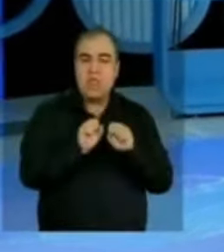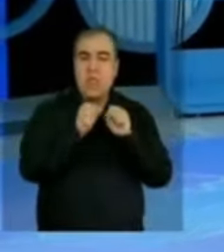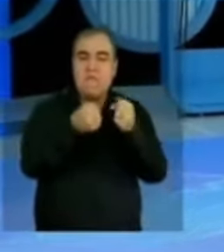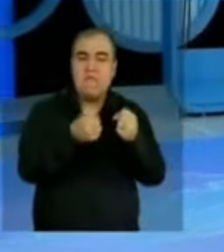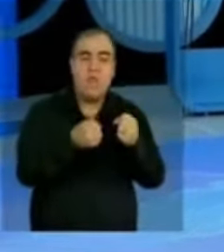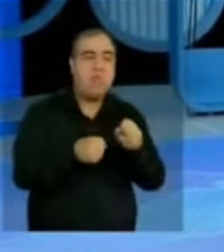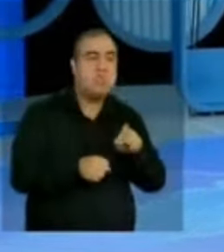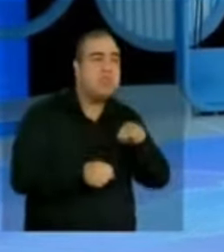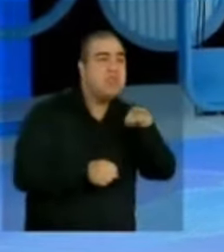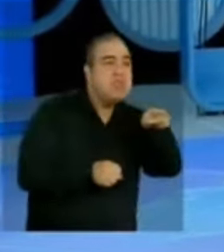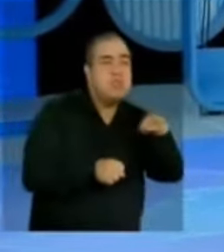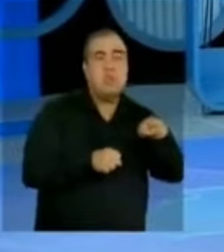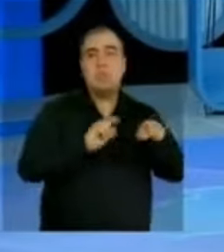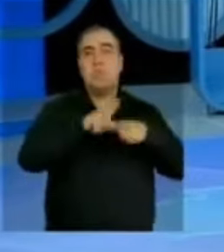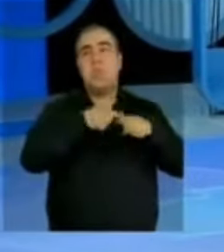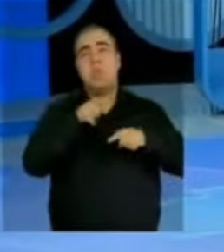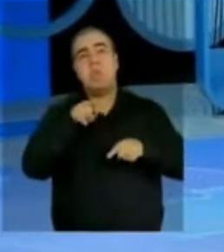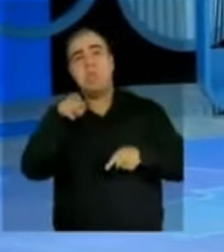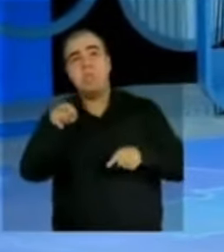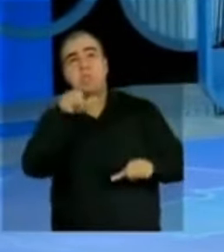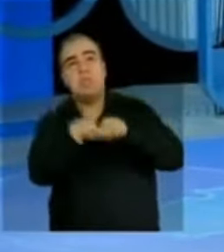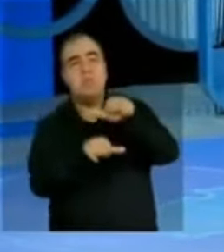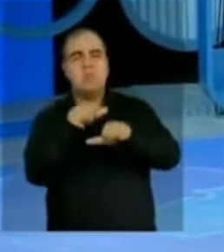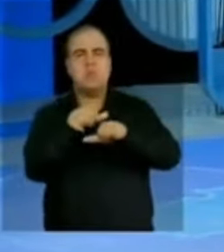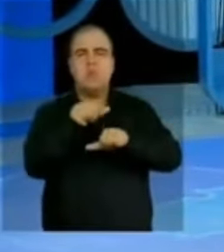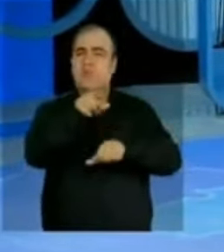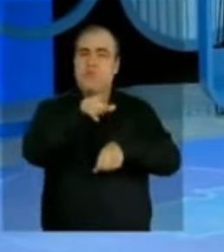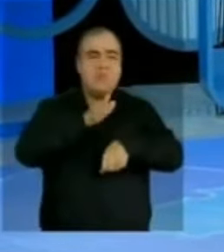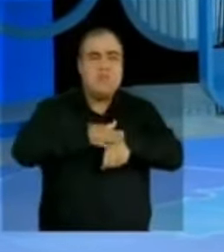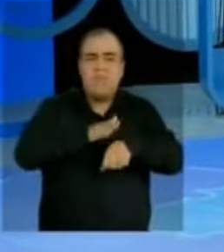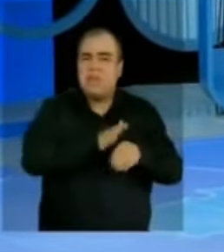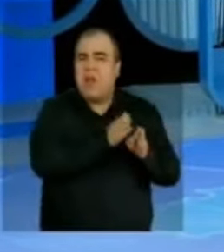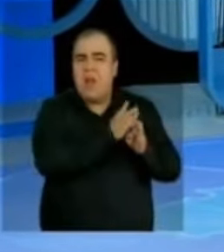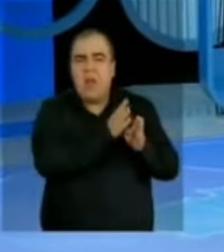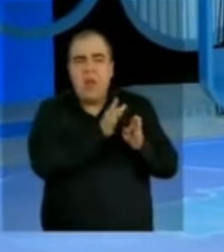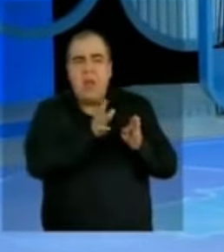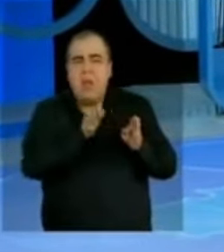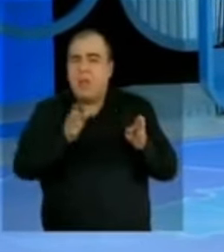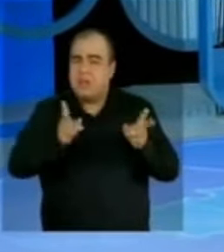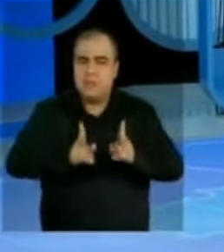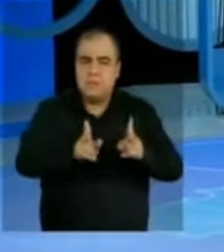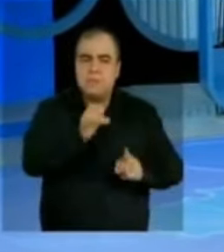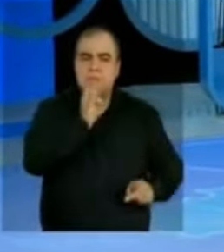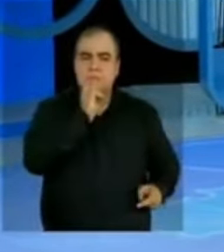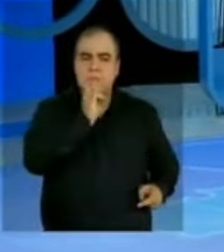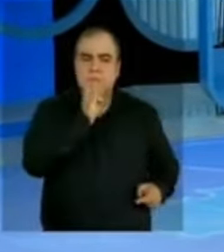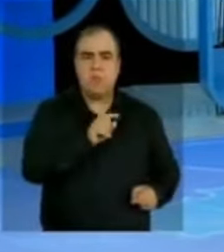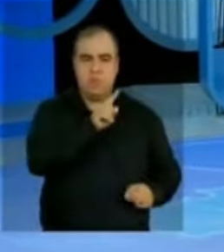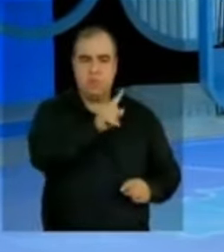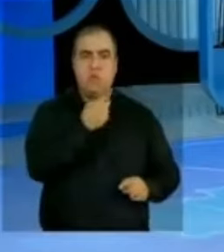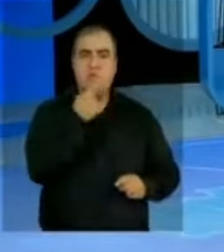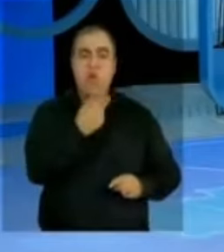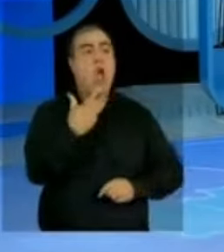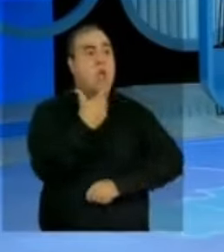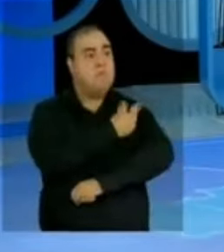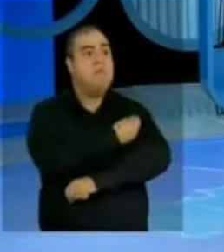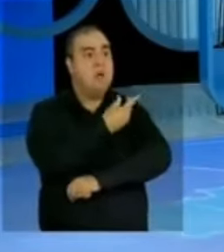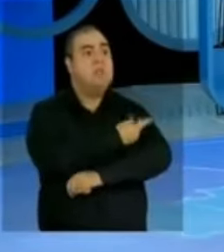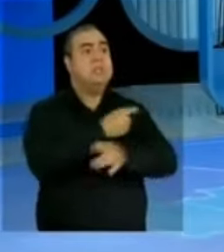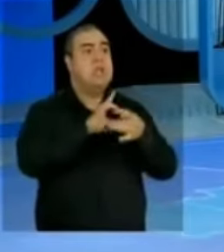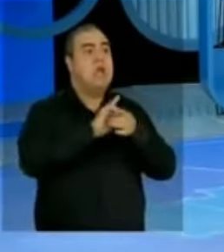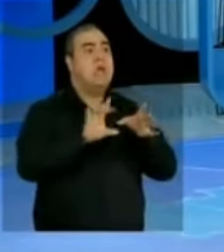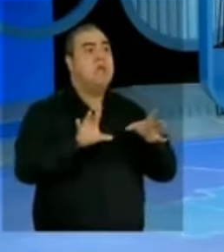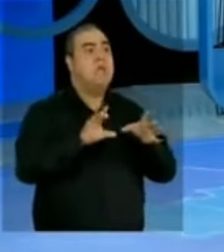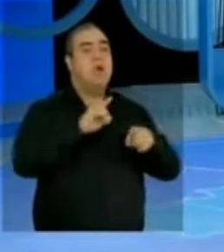coisa defende outra hora outra você fez isso durante a campanha toda por exemplo você dizia que era a favor da vacina aí